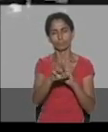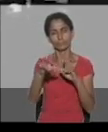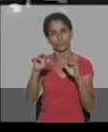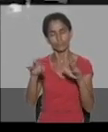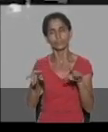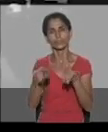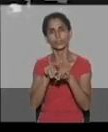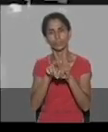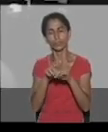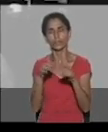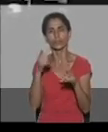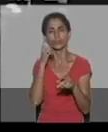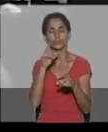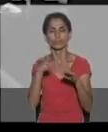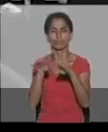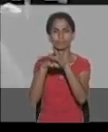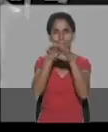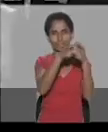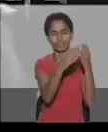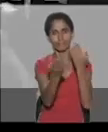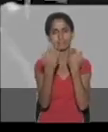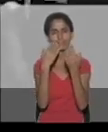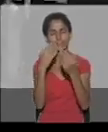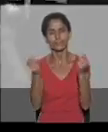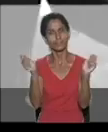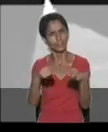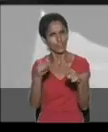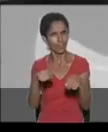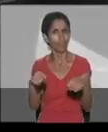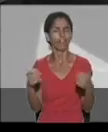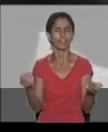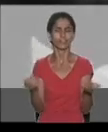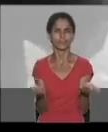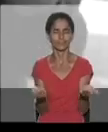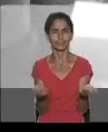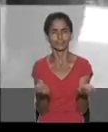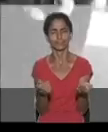conseguir estabelecer diálogos possíveis, diálogos